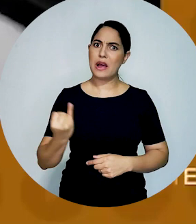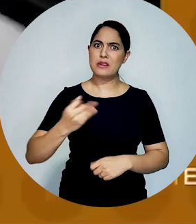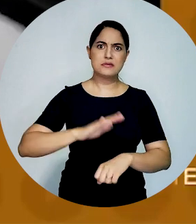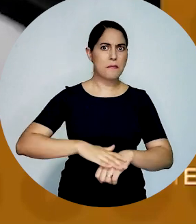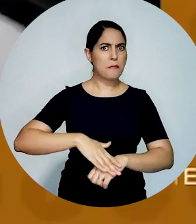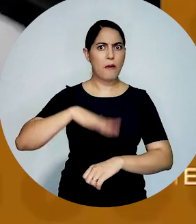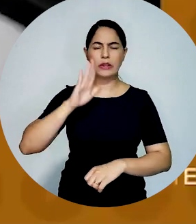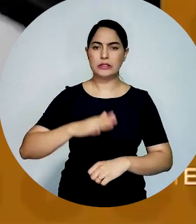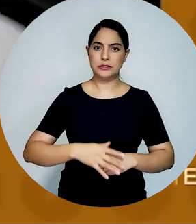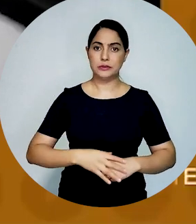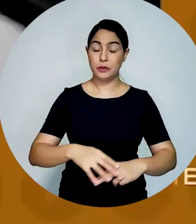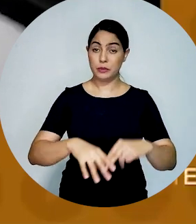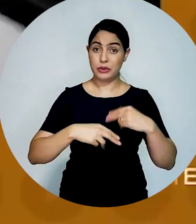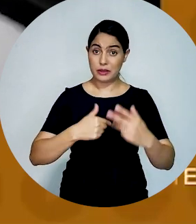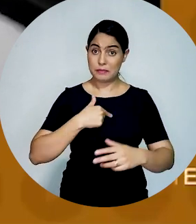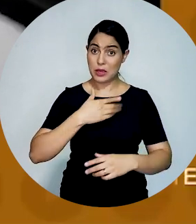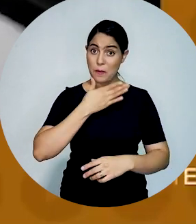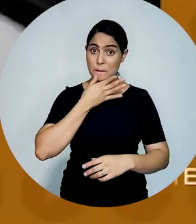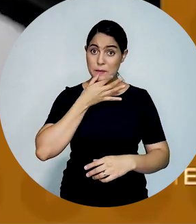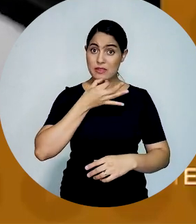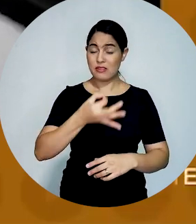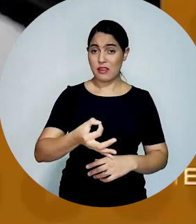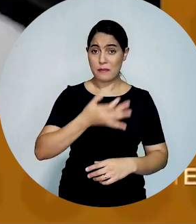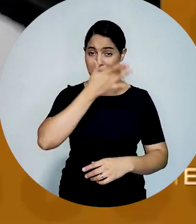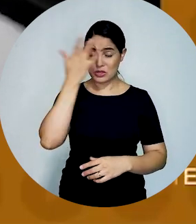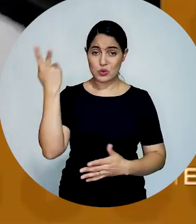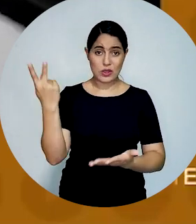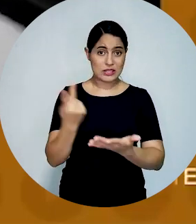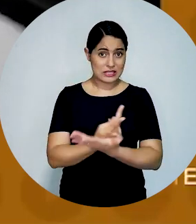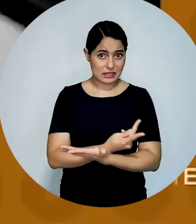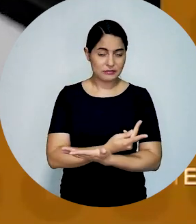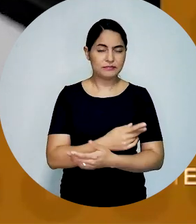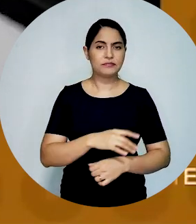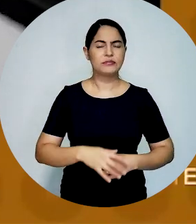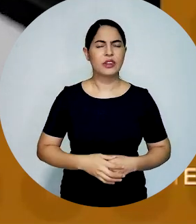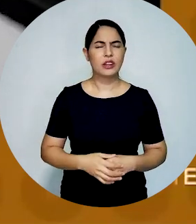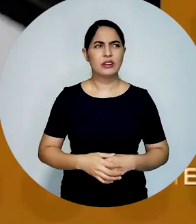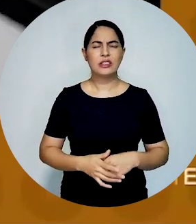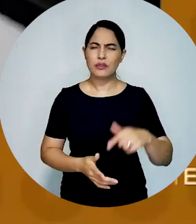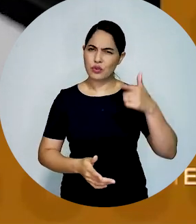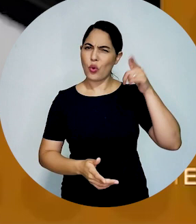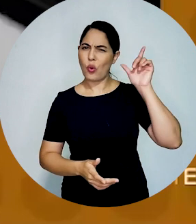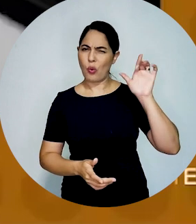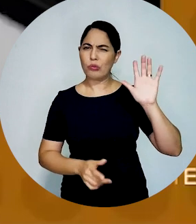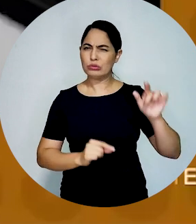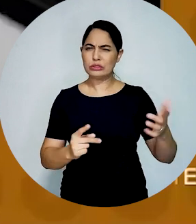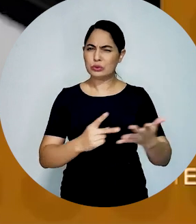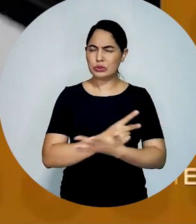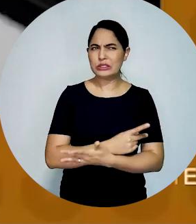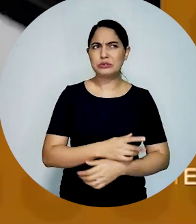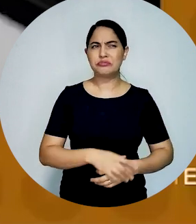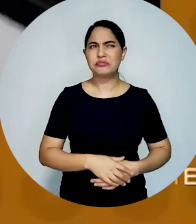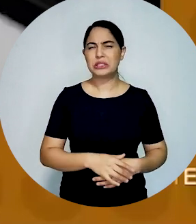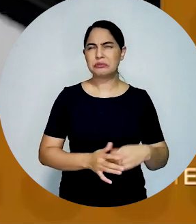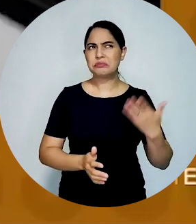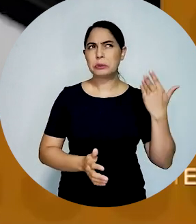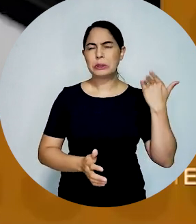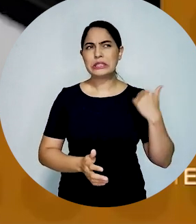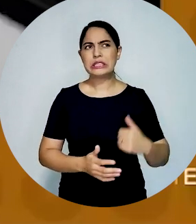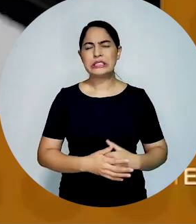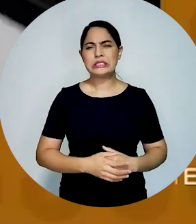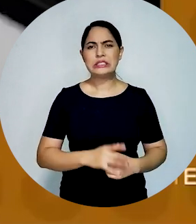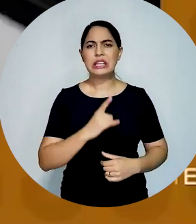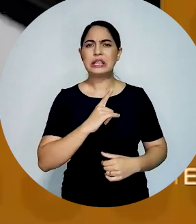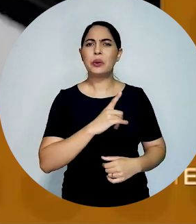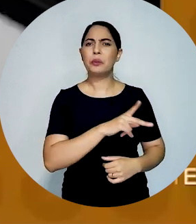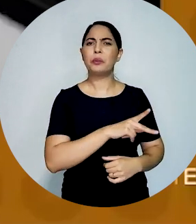importante que o jurídico, que é onde, na minha opinião, as pessoas erram. Outro dia eu recebi um telefonema de um professor de economia, que queria fazer um planejamento